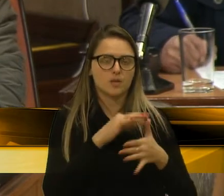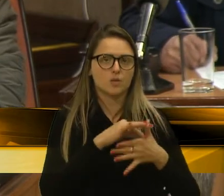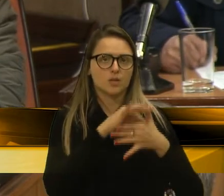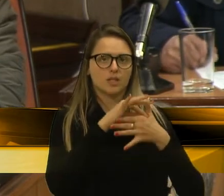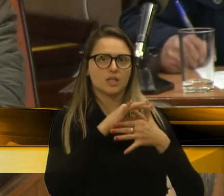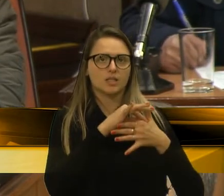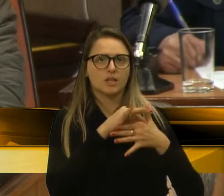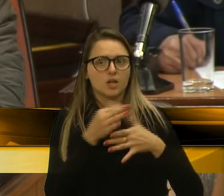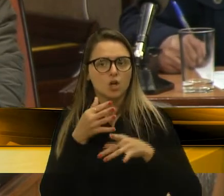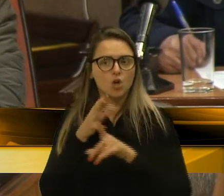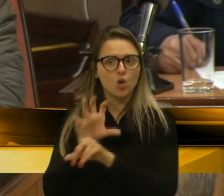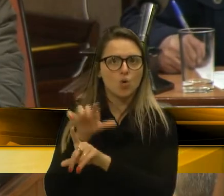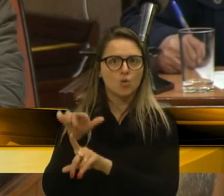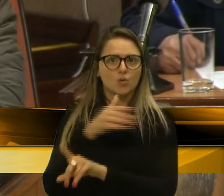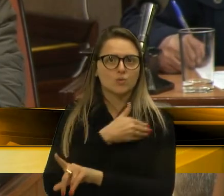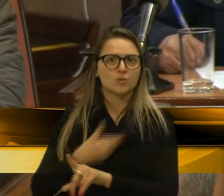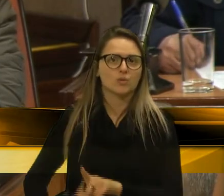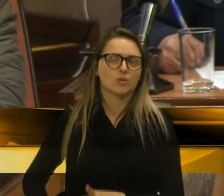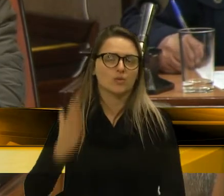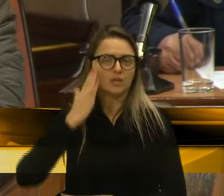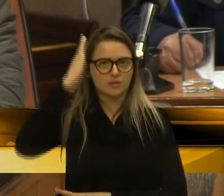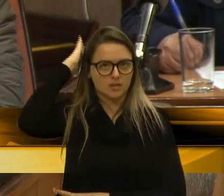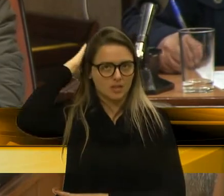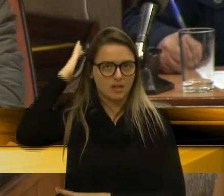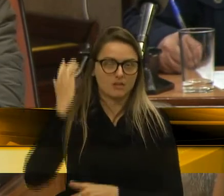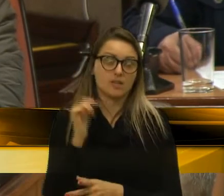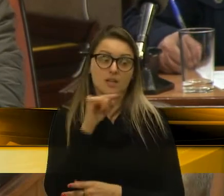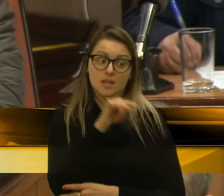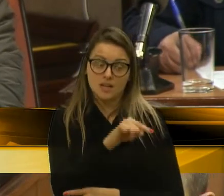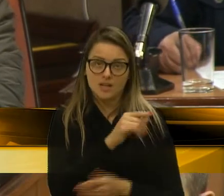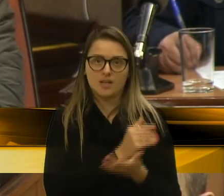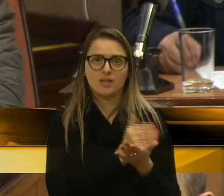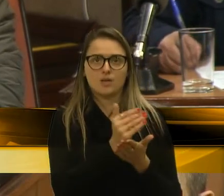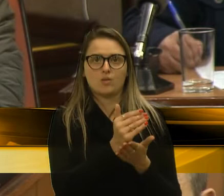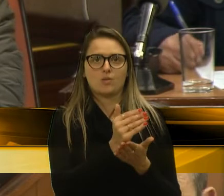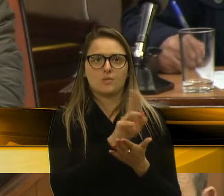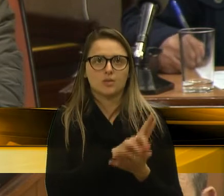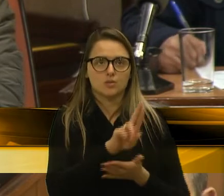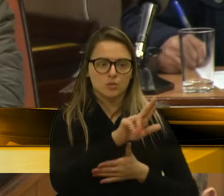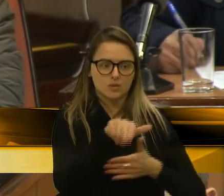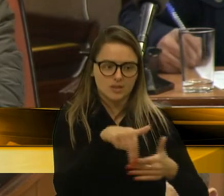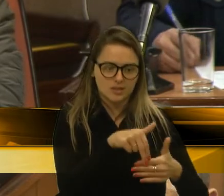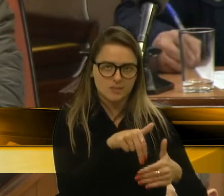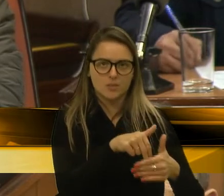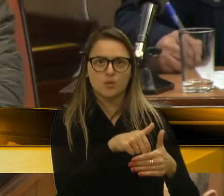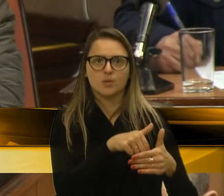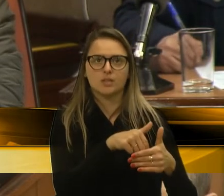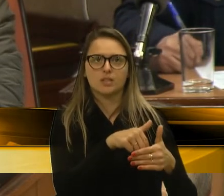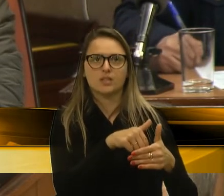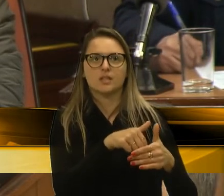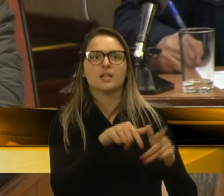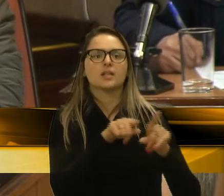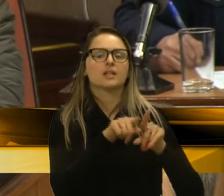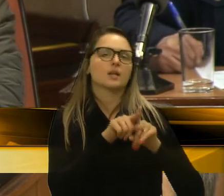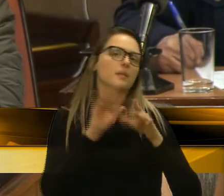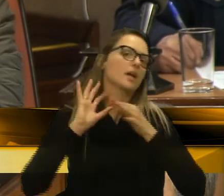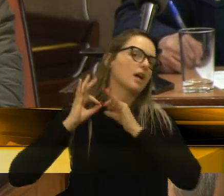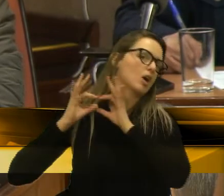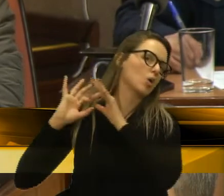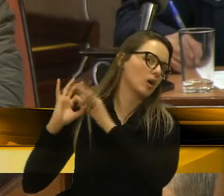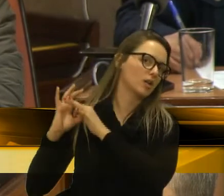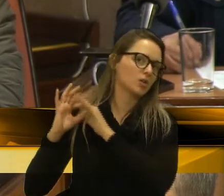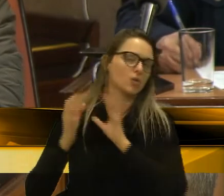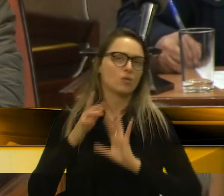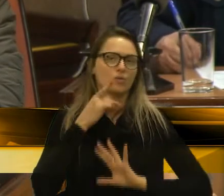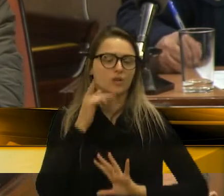contrário ao governo Daniel Guerra. Ele começou utilizando a tribuna da Câmara, se acorrentou na UBS do Vilipê falando da